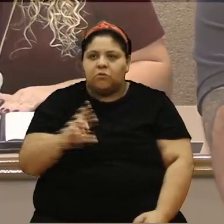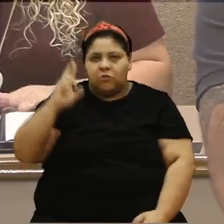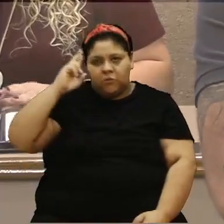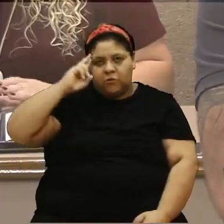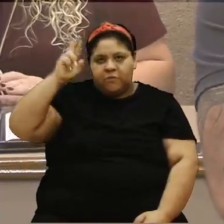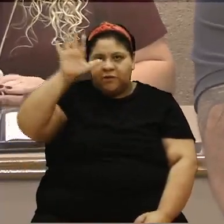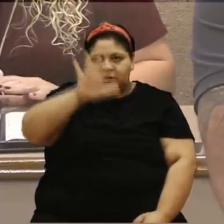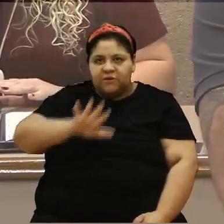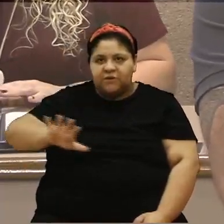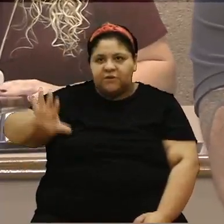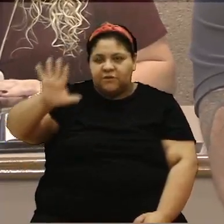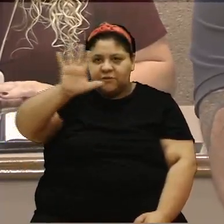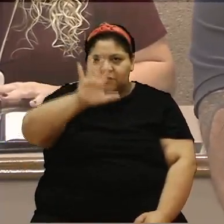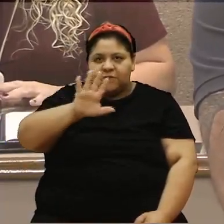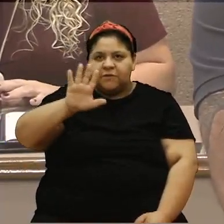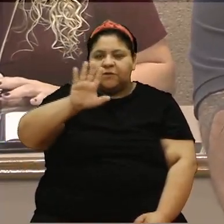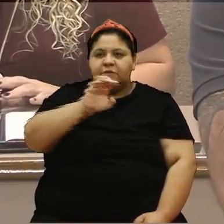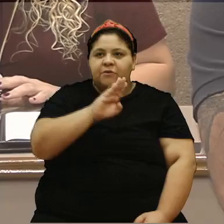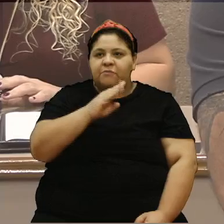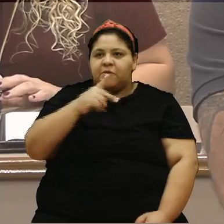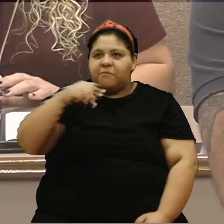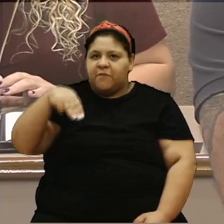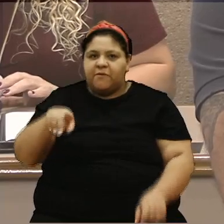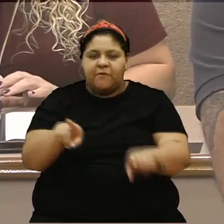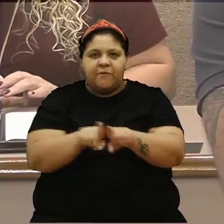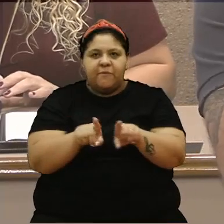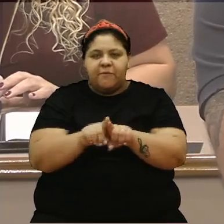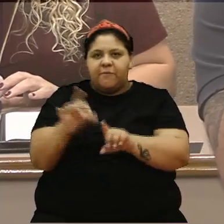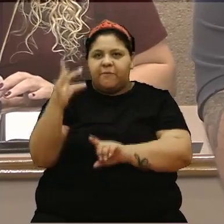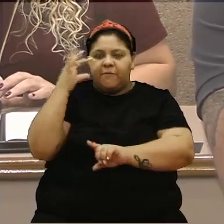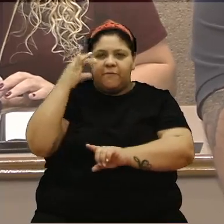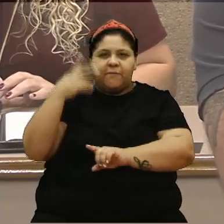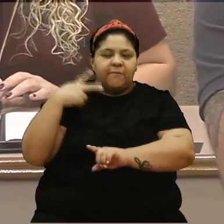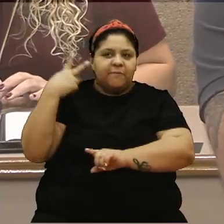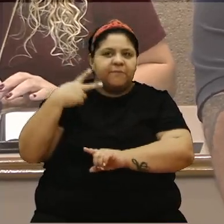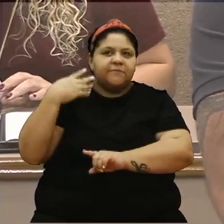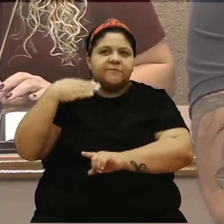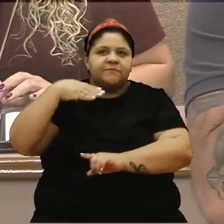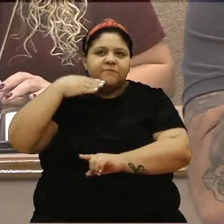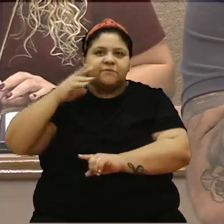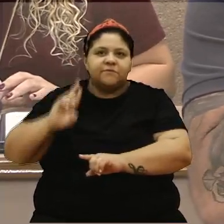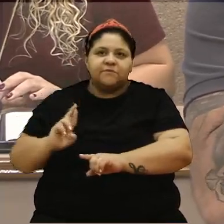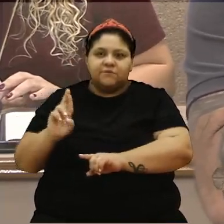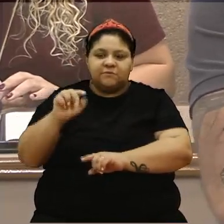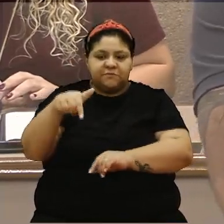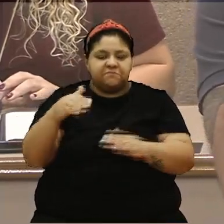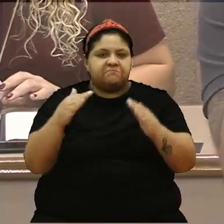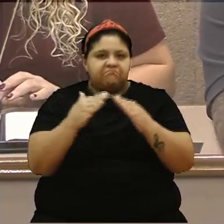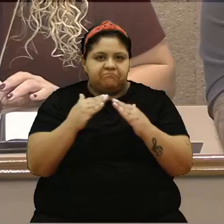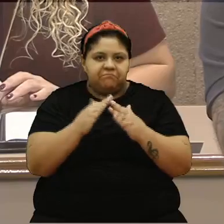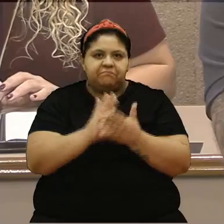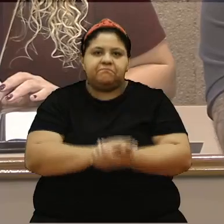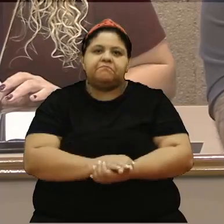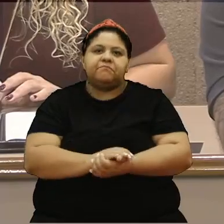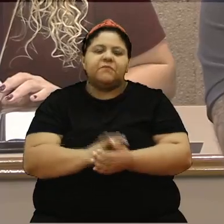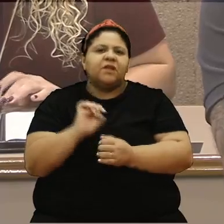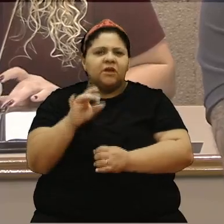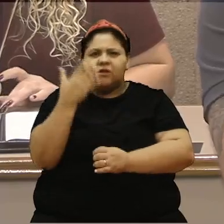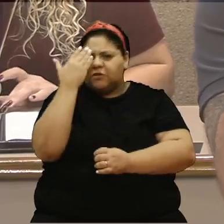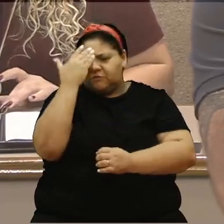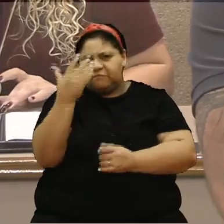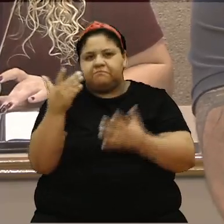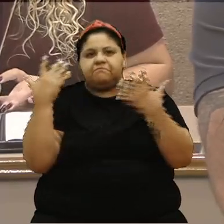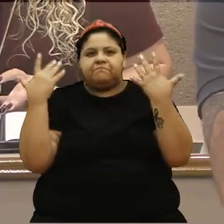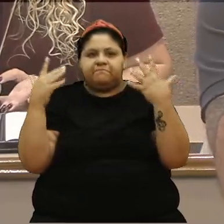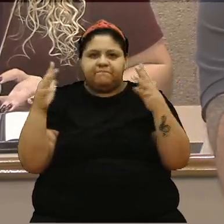Militar, ao qual estava também presente o vereador Alexandre Bortola, representando essa casa. Então, só agradecer e